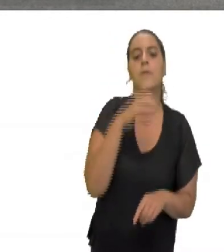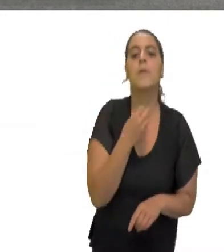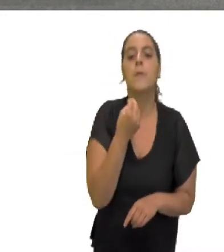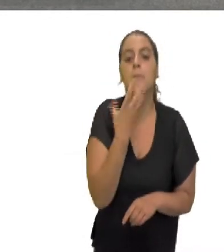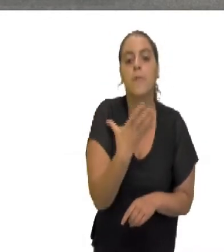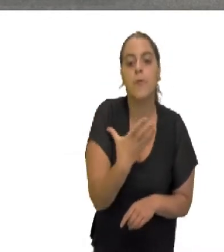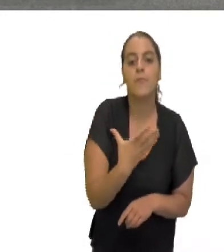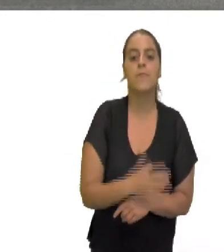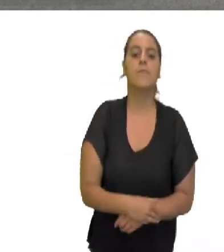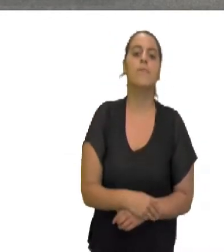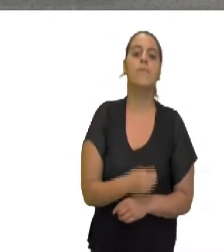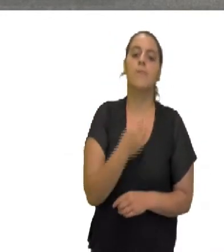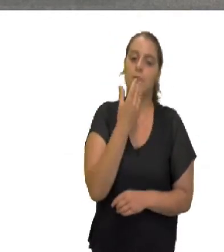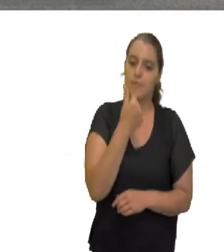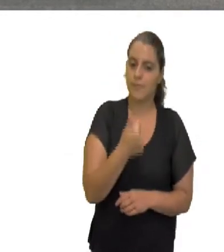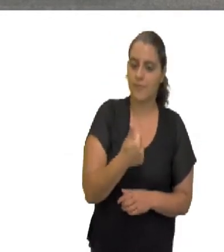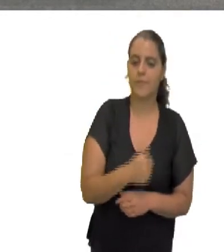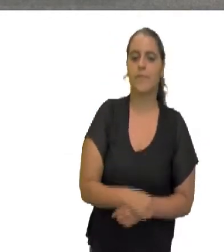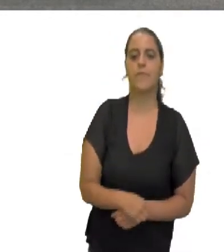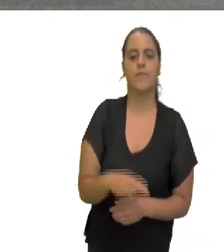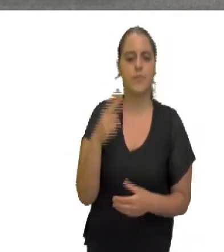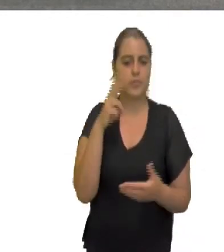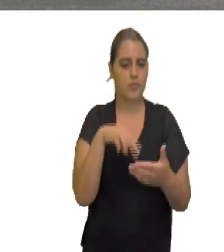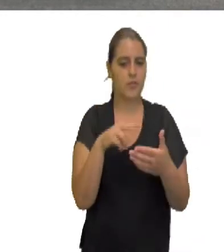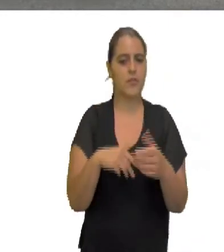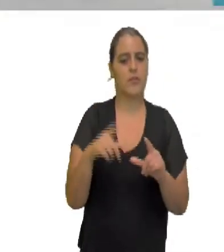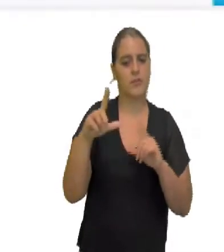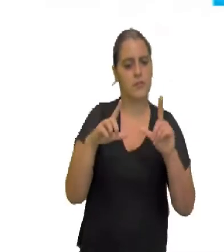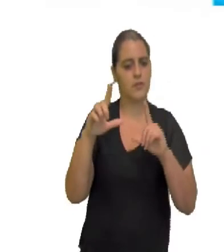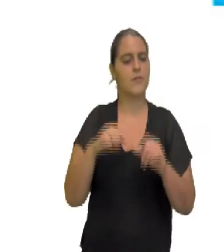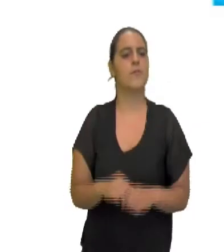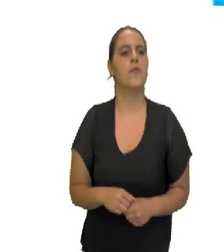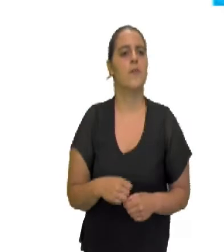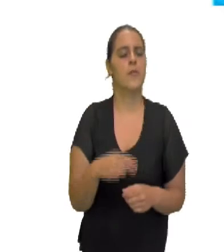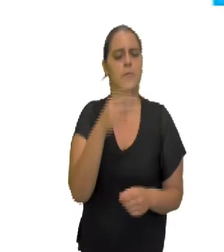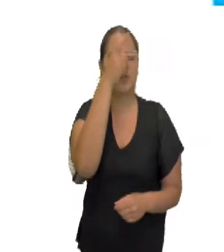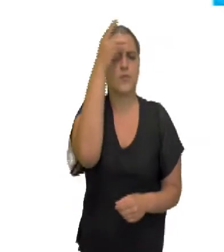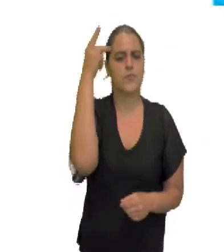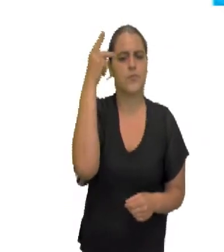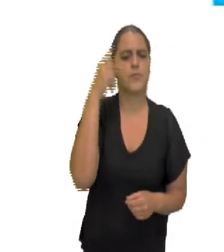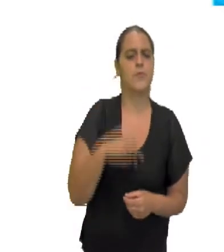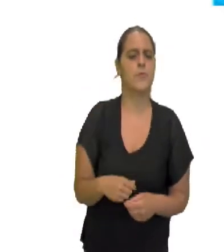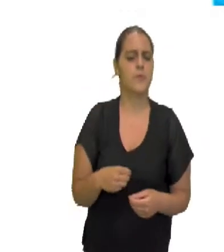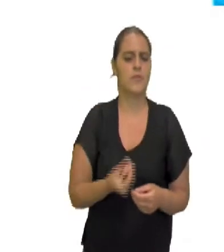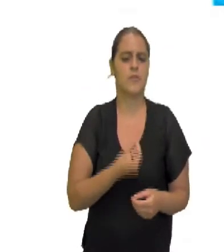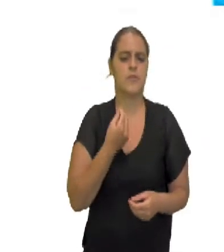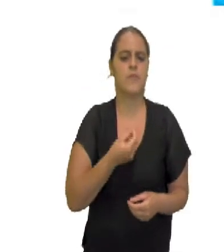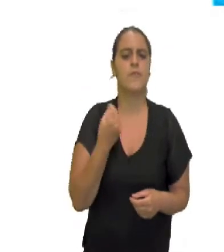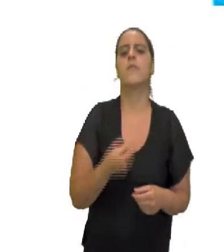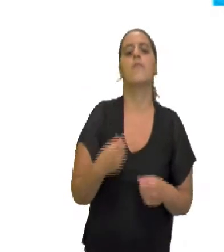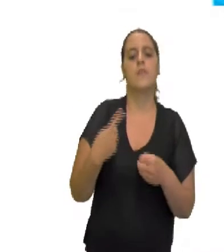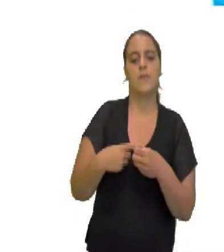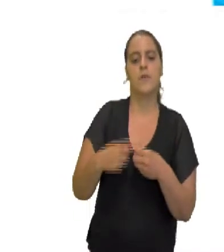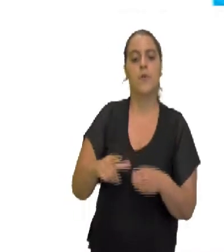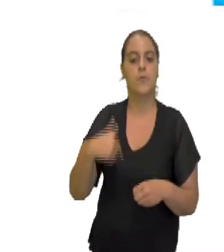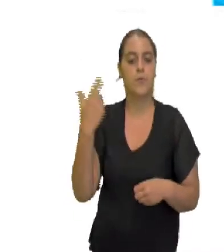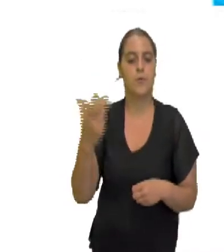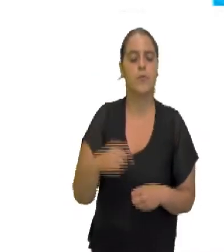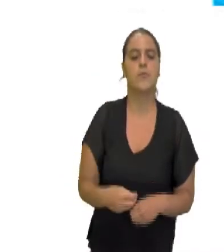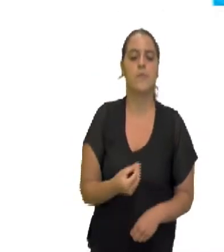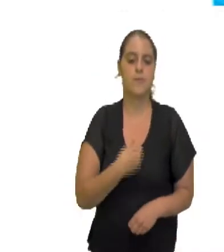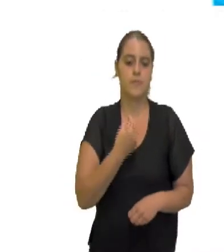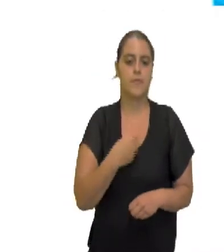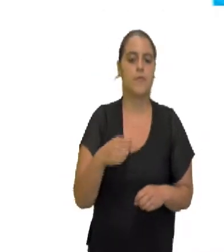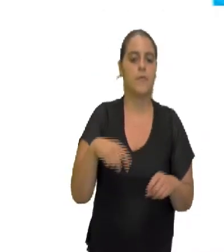bom, ok? Vamos ler o slide. Há pessoas que moram na cidade, outras que moram no